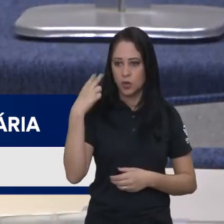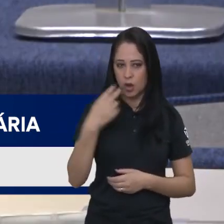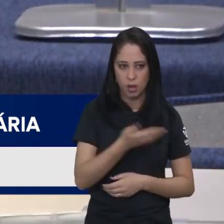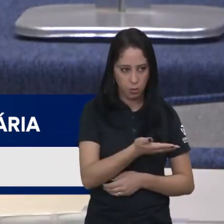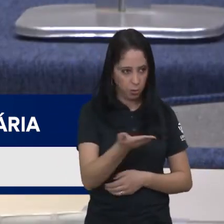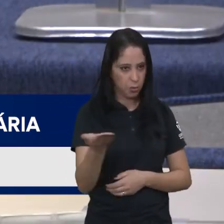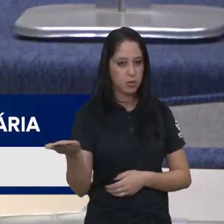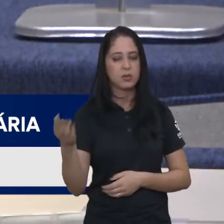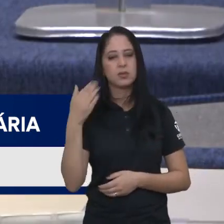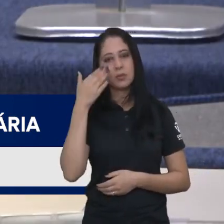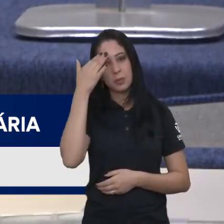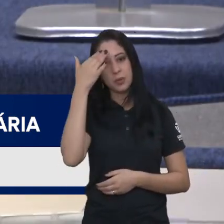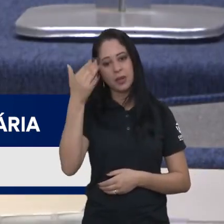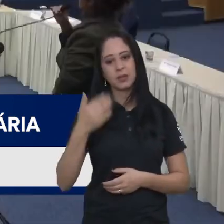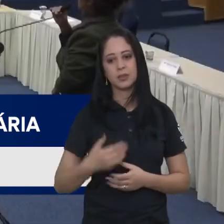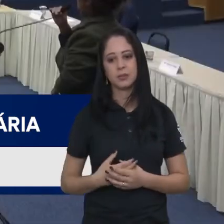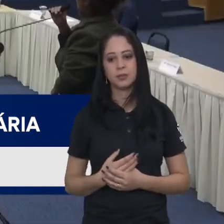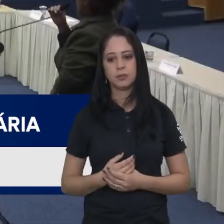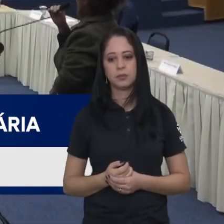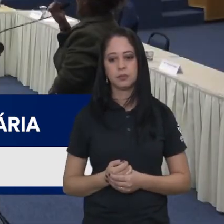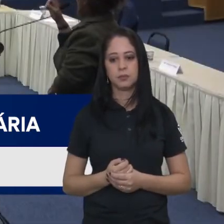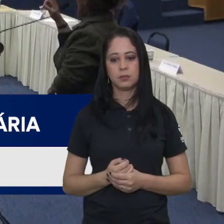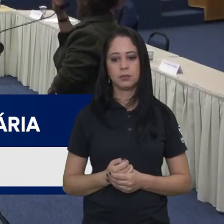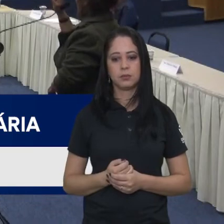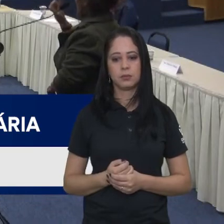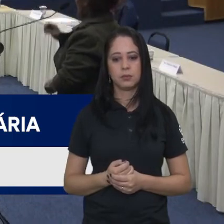vereadores e vereadoras. Muito obrigado. Oh, perdão.